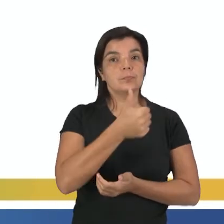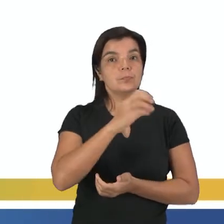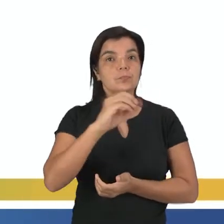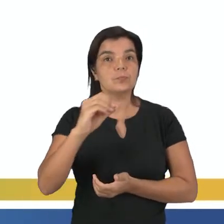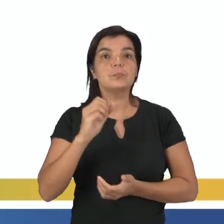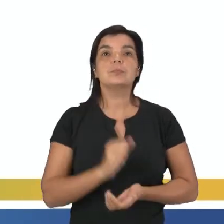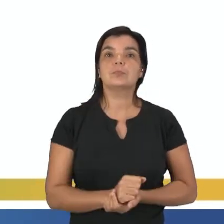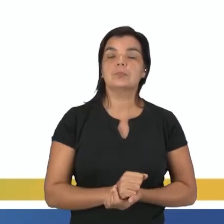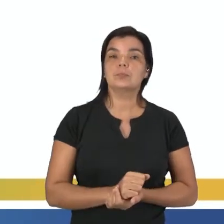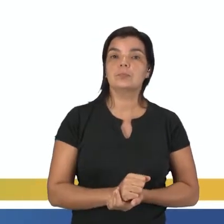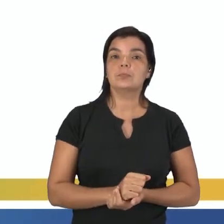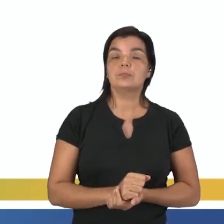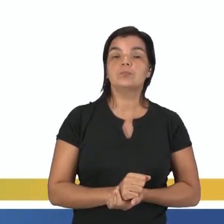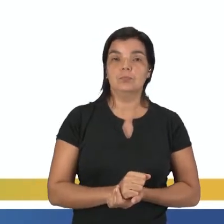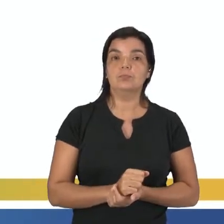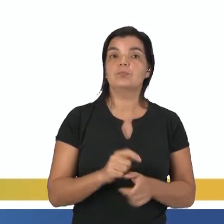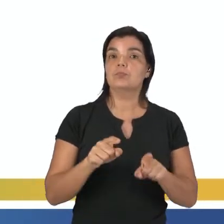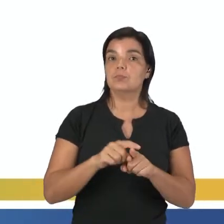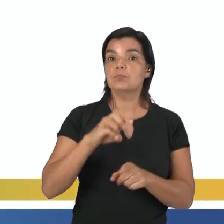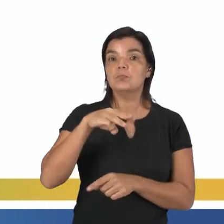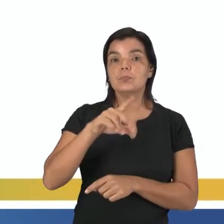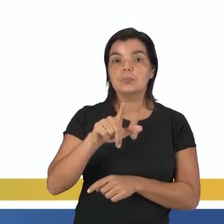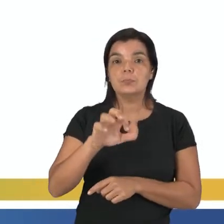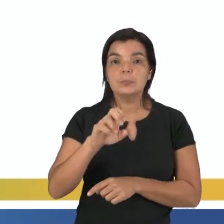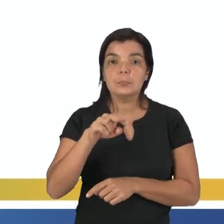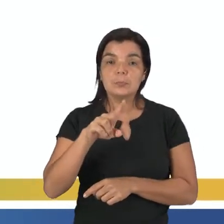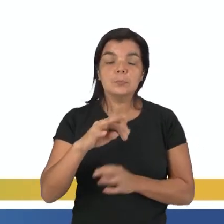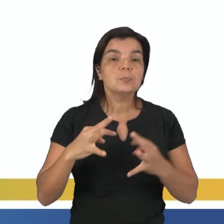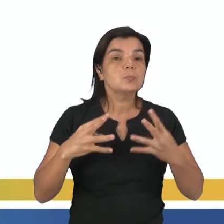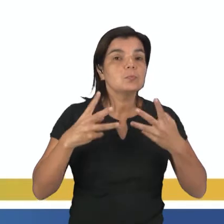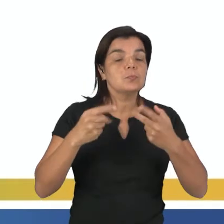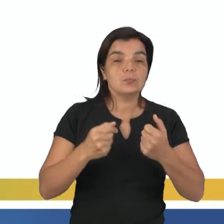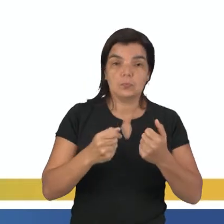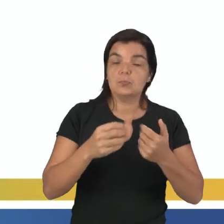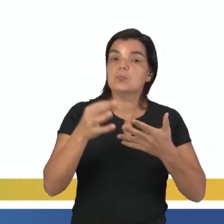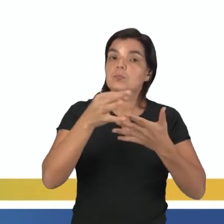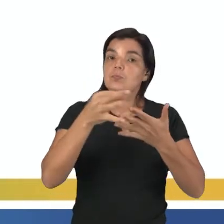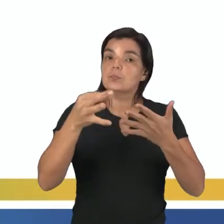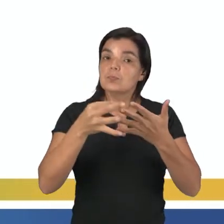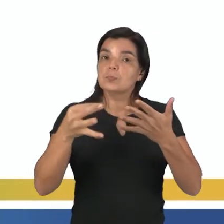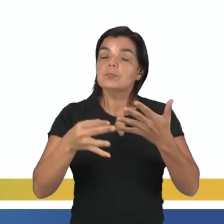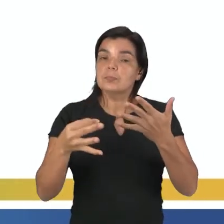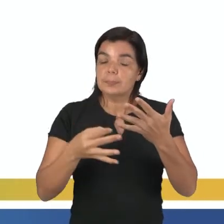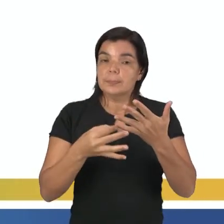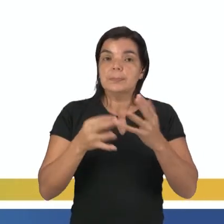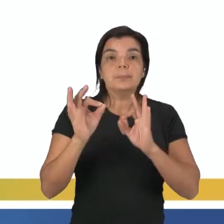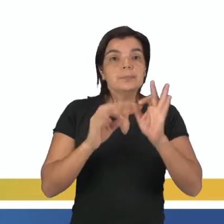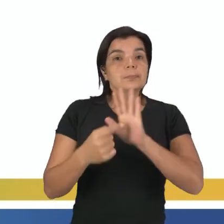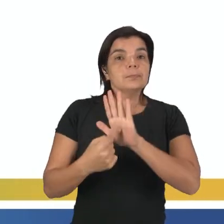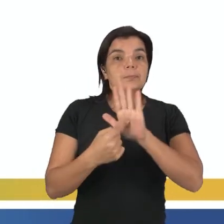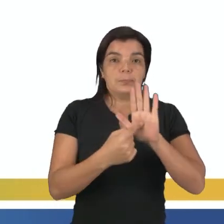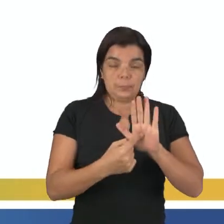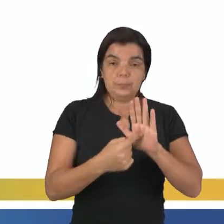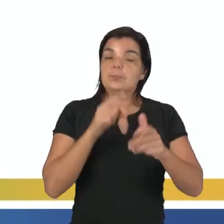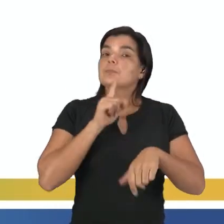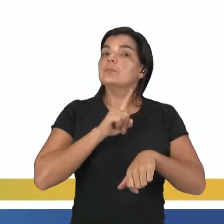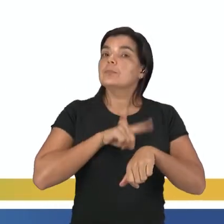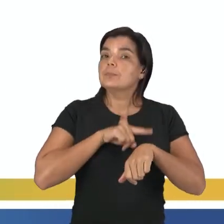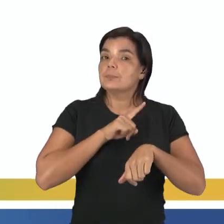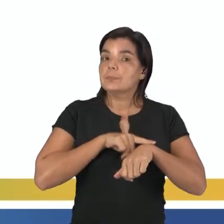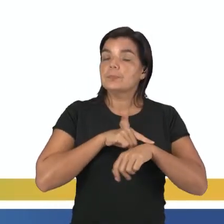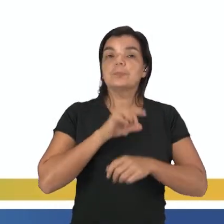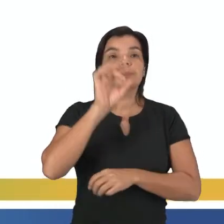século e o milênio. Ou seja, todos esses elementos são formas de representar um certo